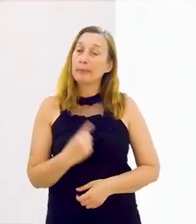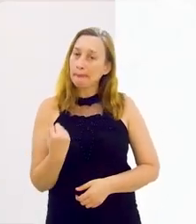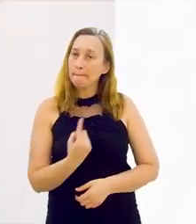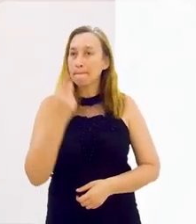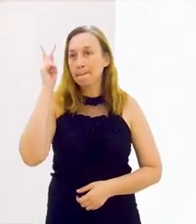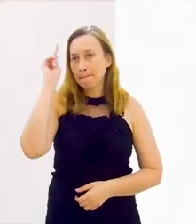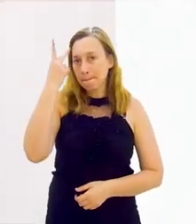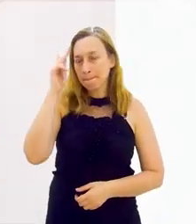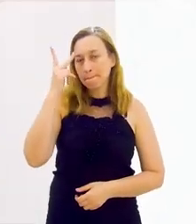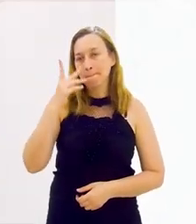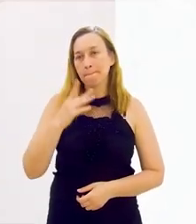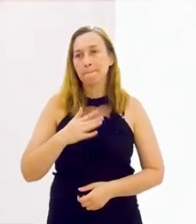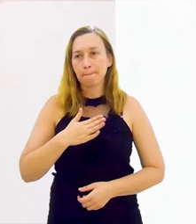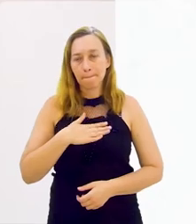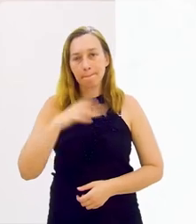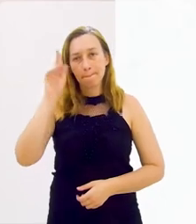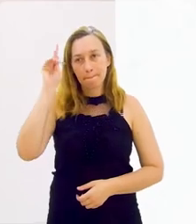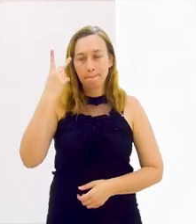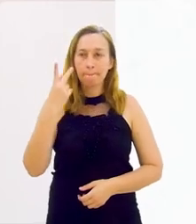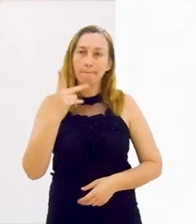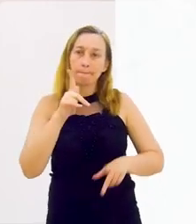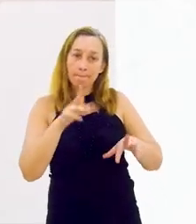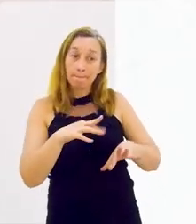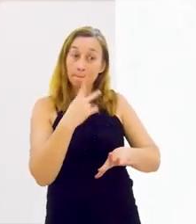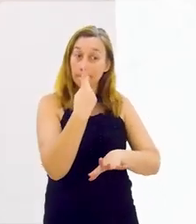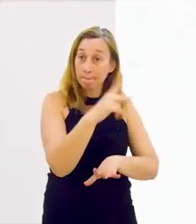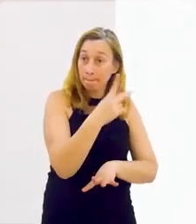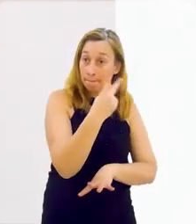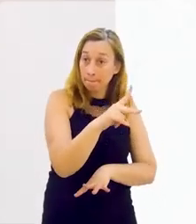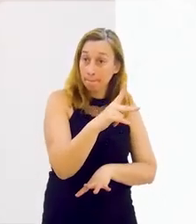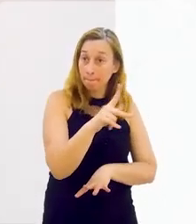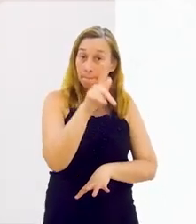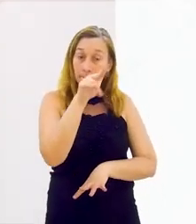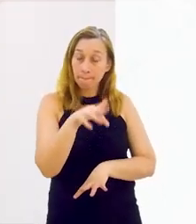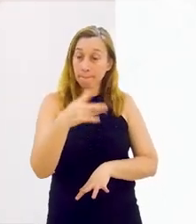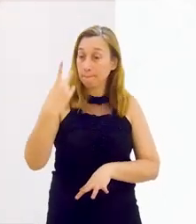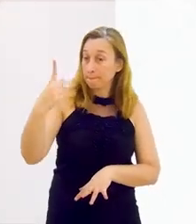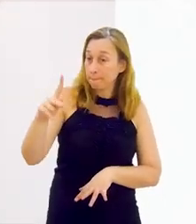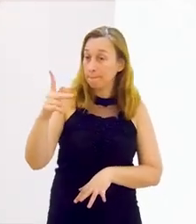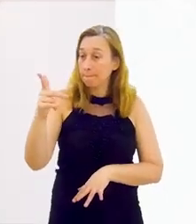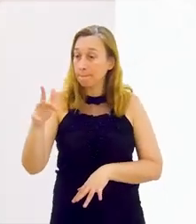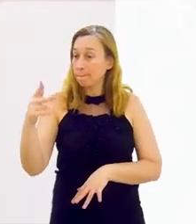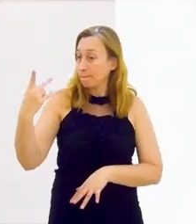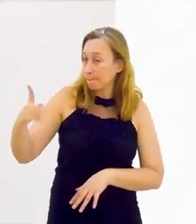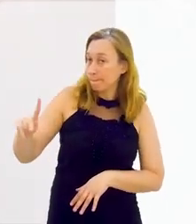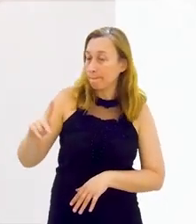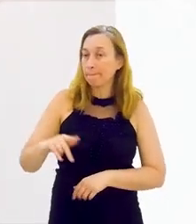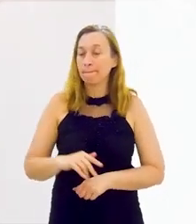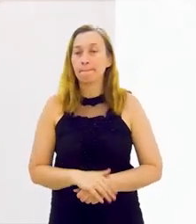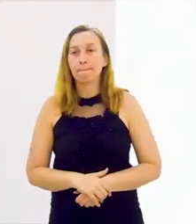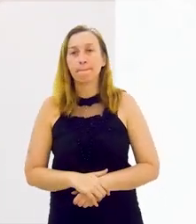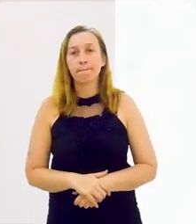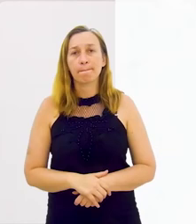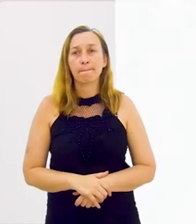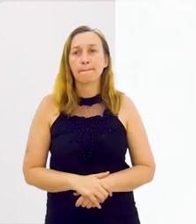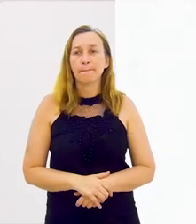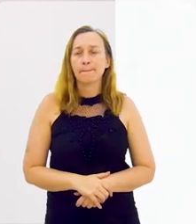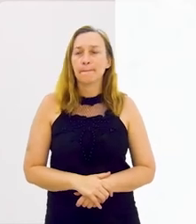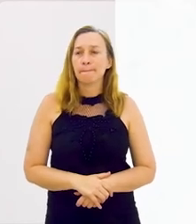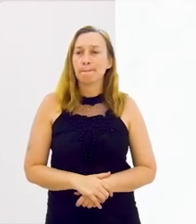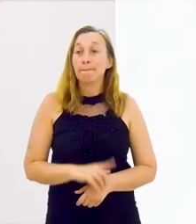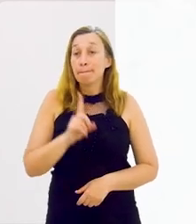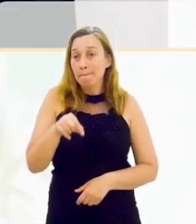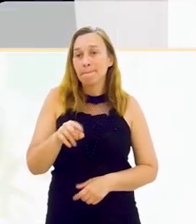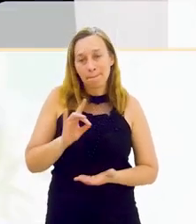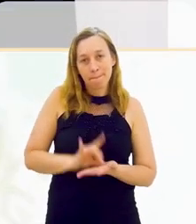originalidade? A nossa história. A minha história é diferente da tua história, que é diferente da história de uma outra pessoa. E